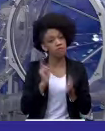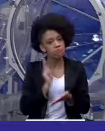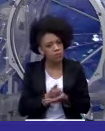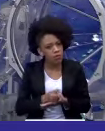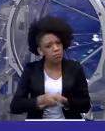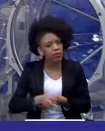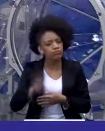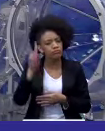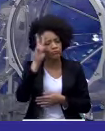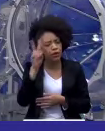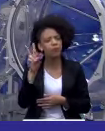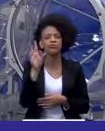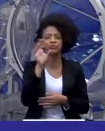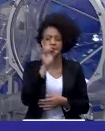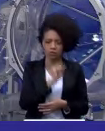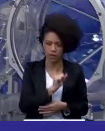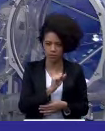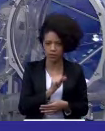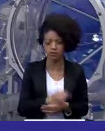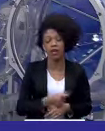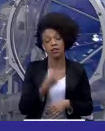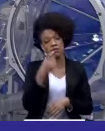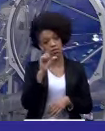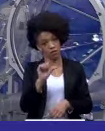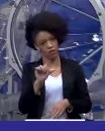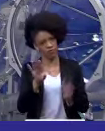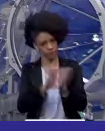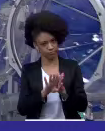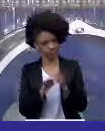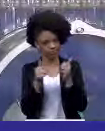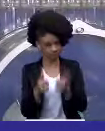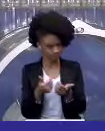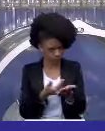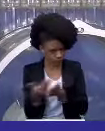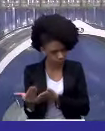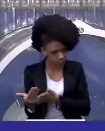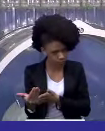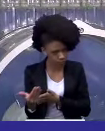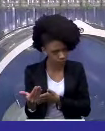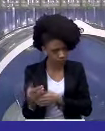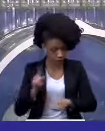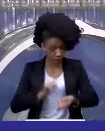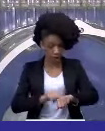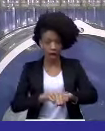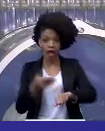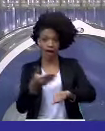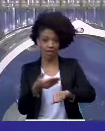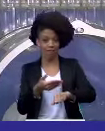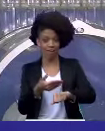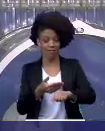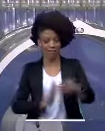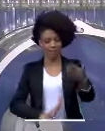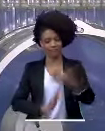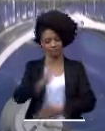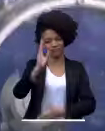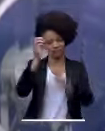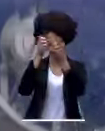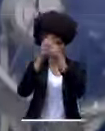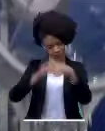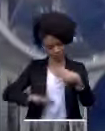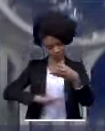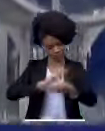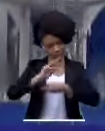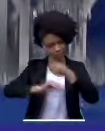sempre de segunda a sábado até às dezenove horas vamos começar bolas confeccionadas a hora é agora valendo